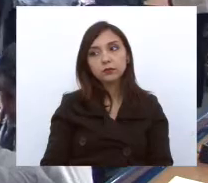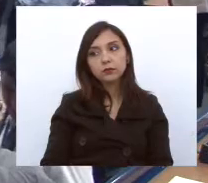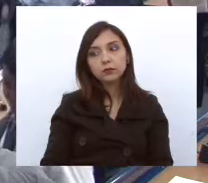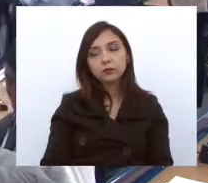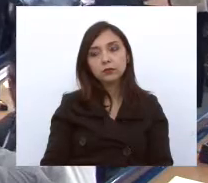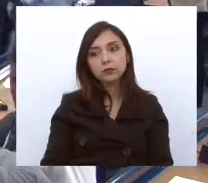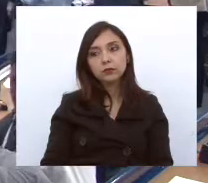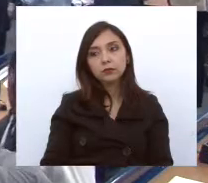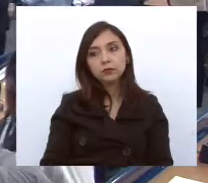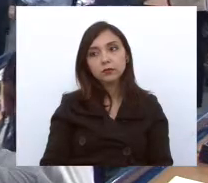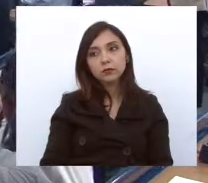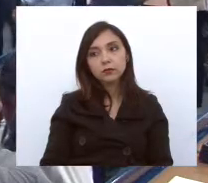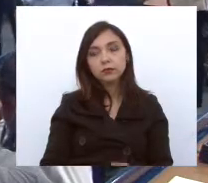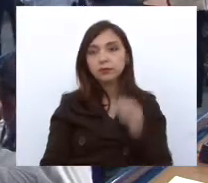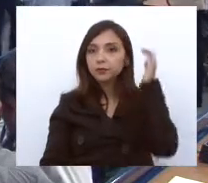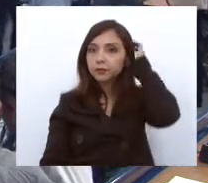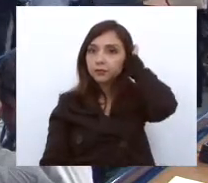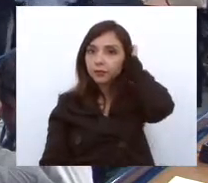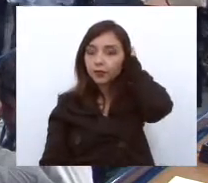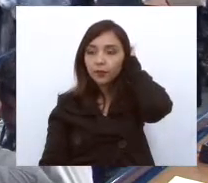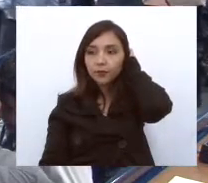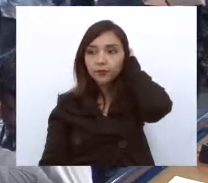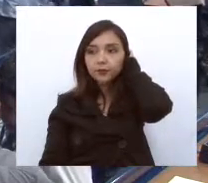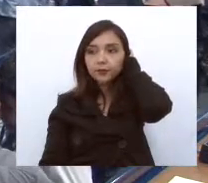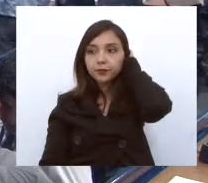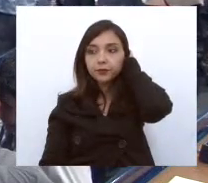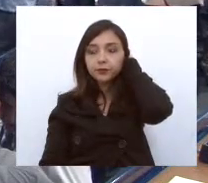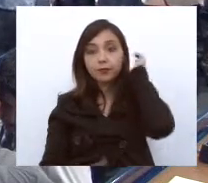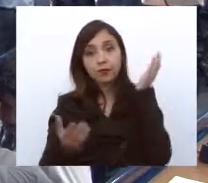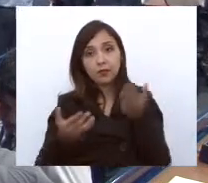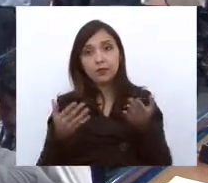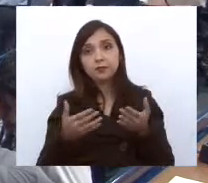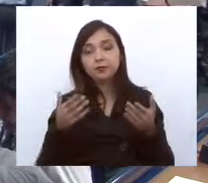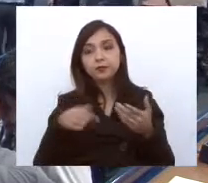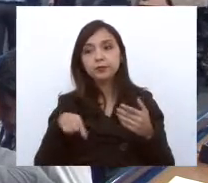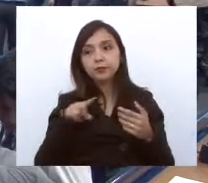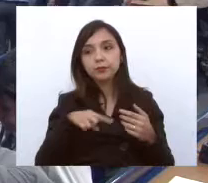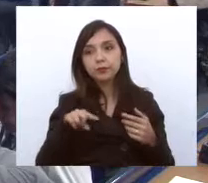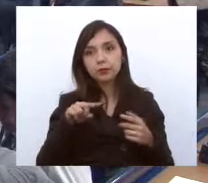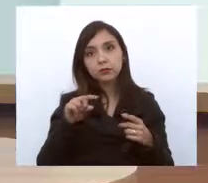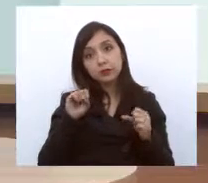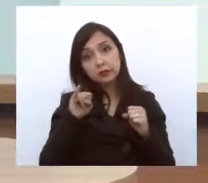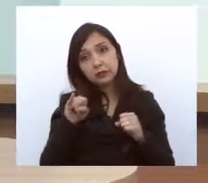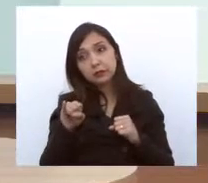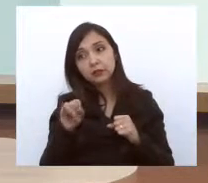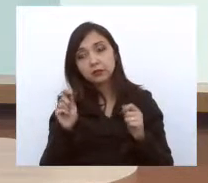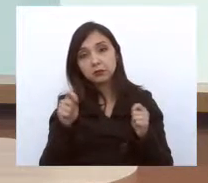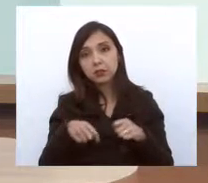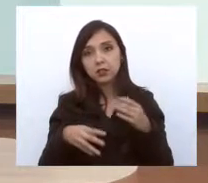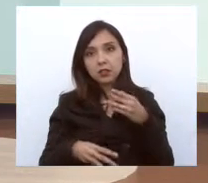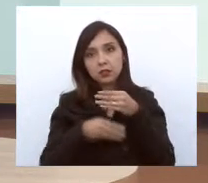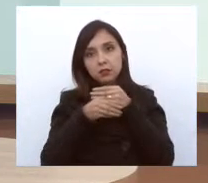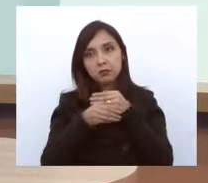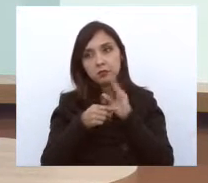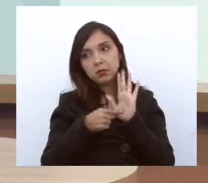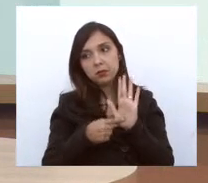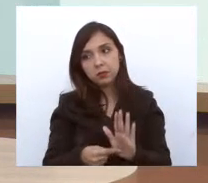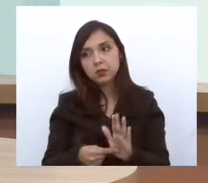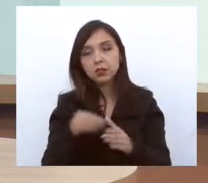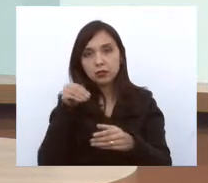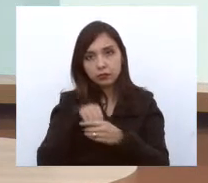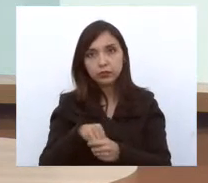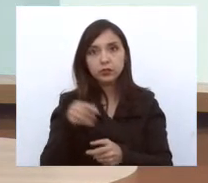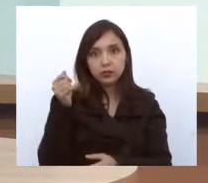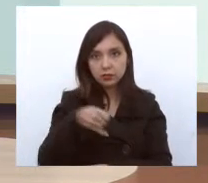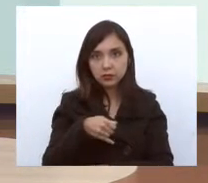vereador Marcelo Seminaldo. Infelizmente, caso houvesse a possibilidade da emenda ser apresentada, eu votaria